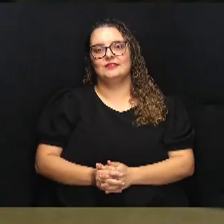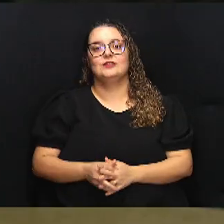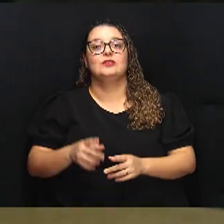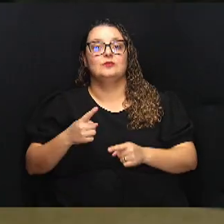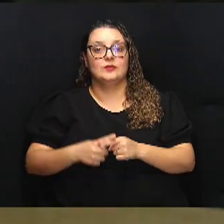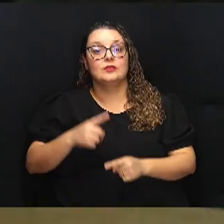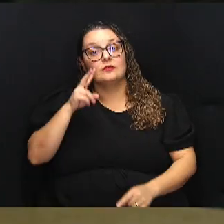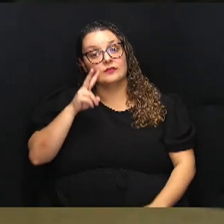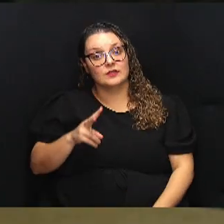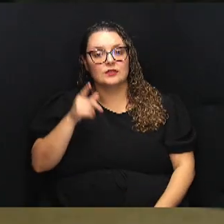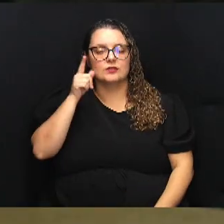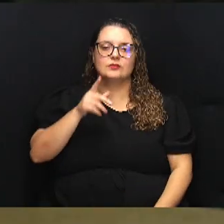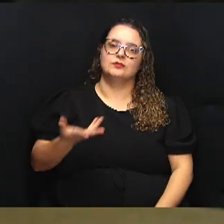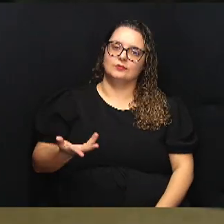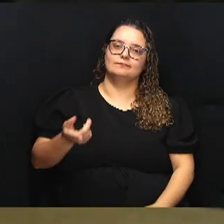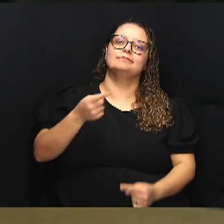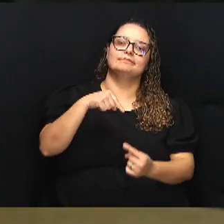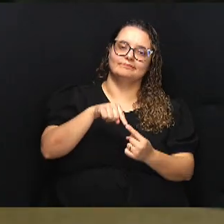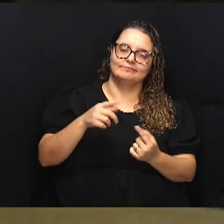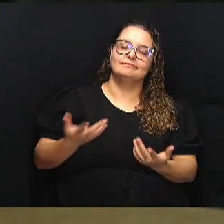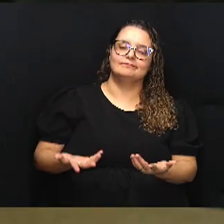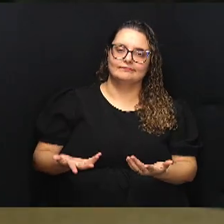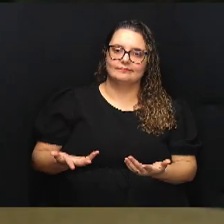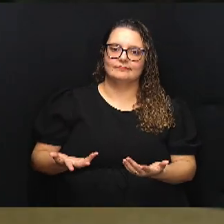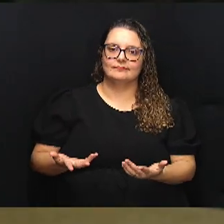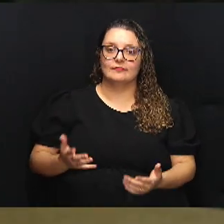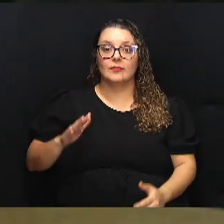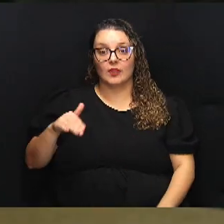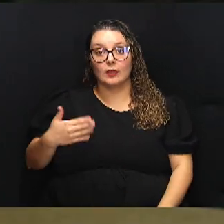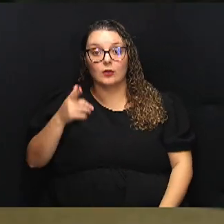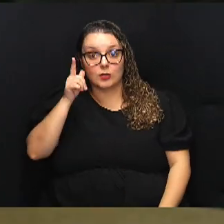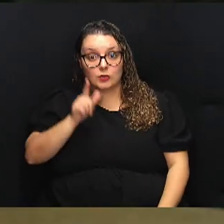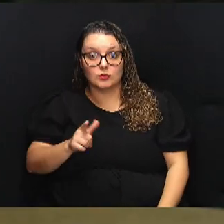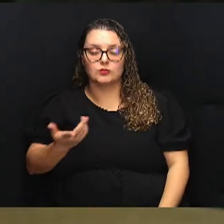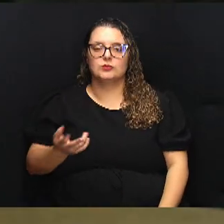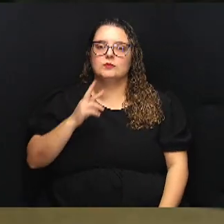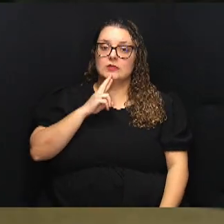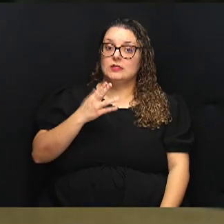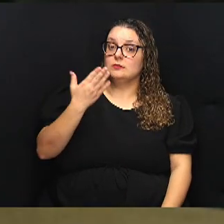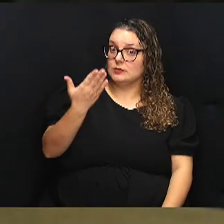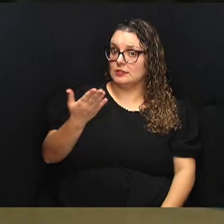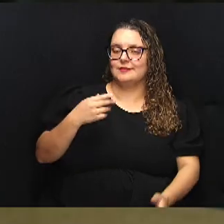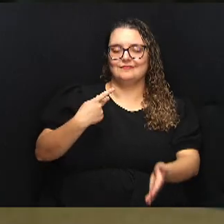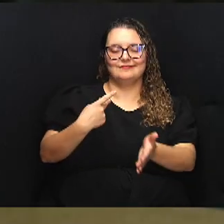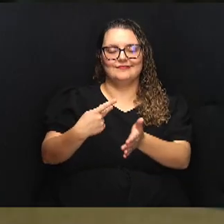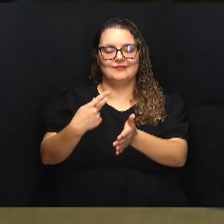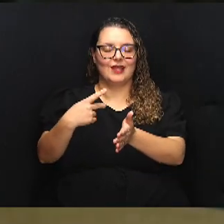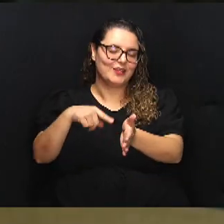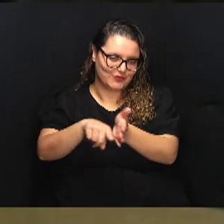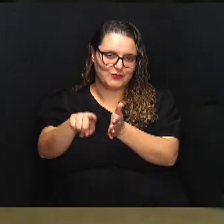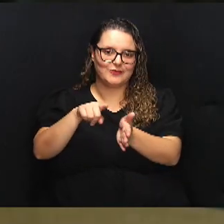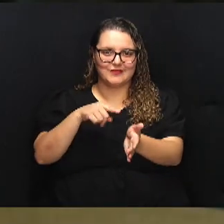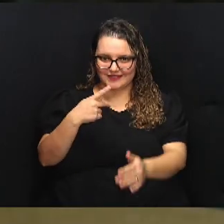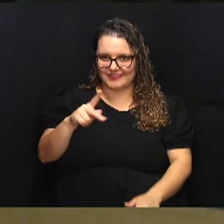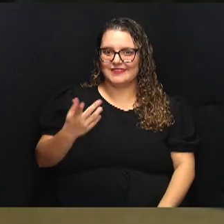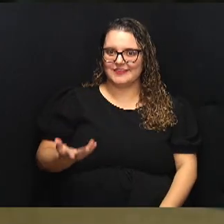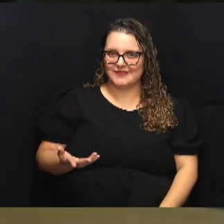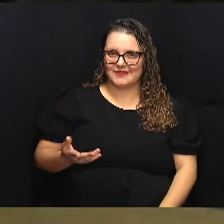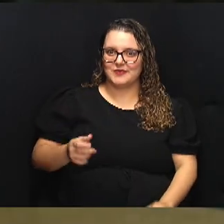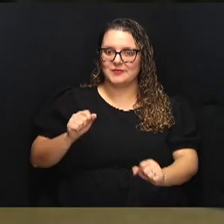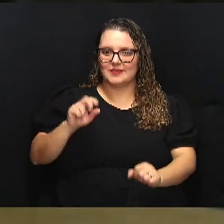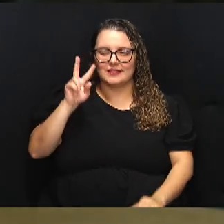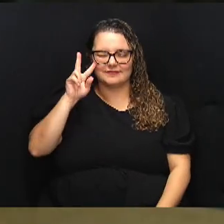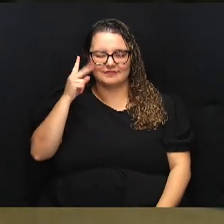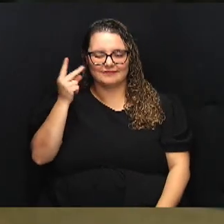está conseguindo atingir, né? E a gente, quando conseguimos responder a sua pergunta, a gente sabe que de repente pode ser que virou uma